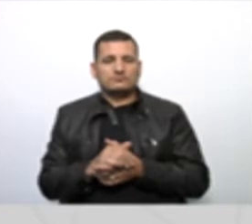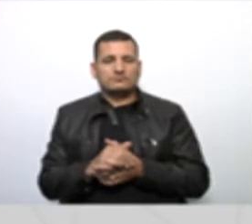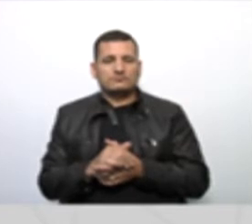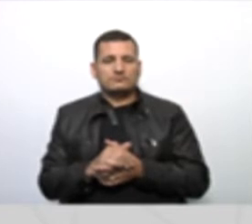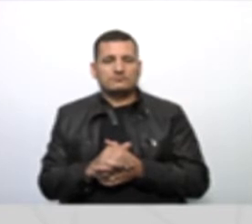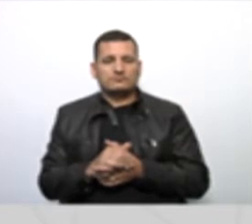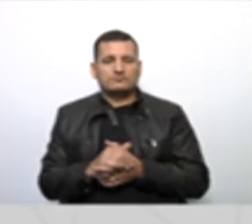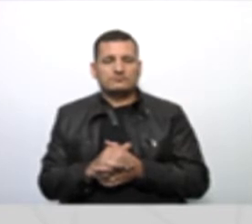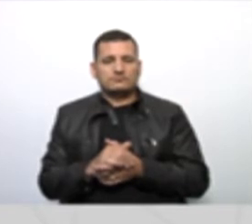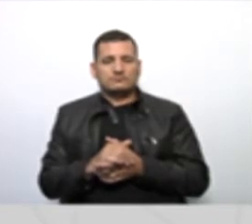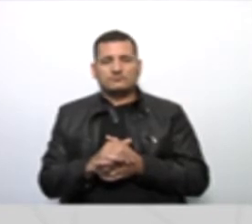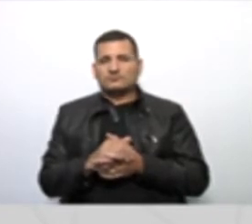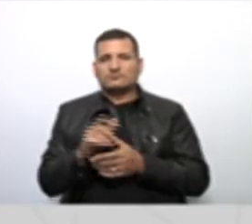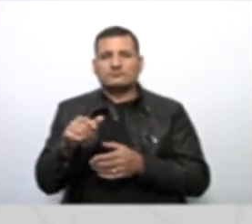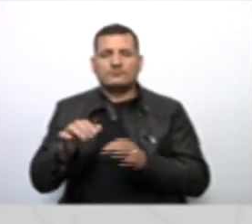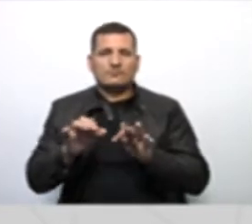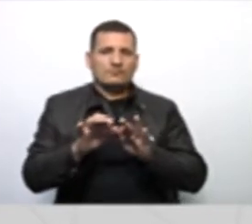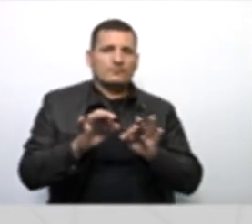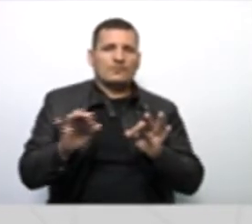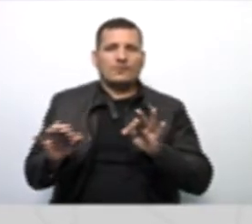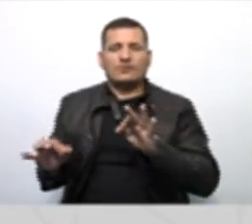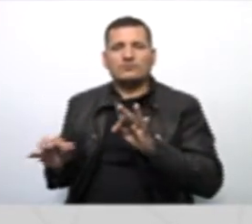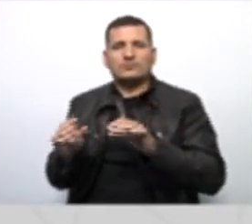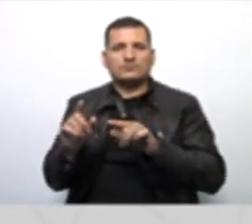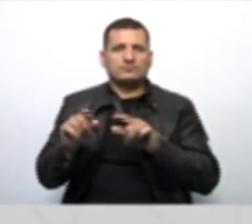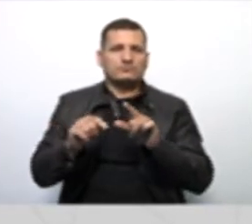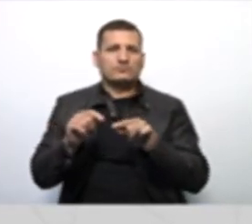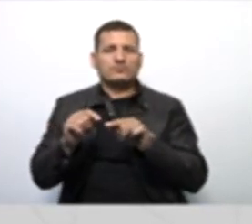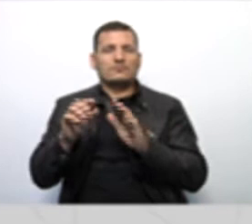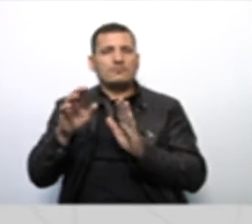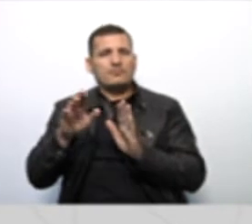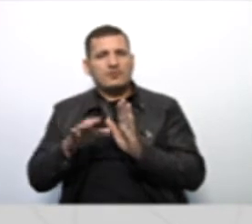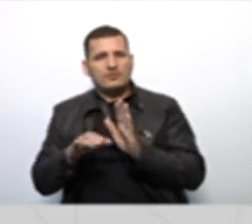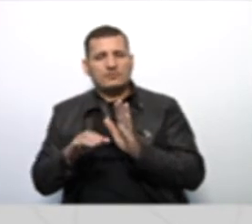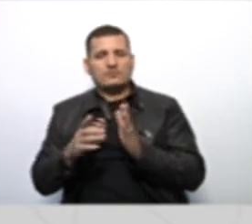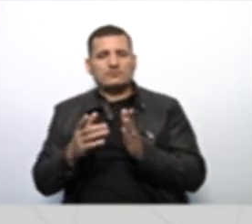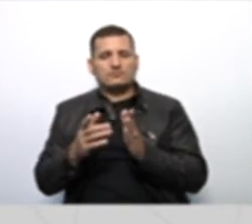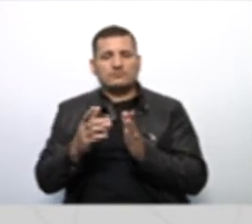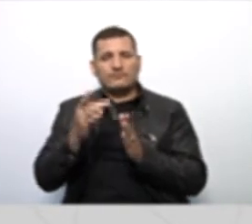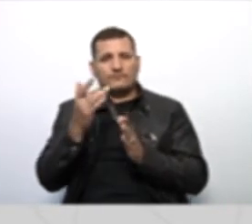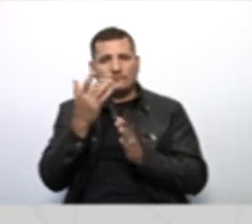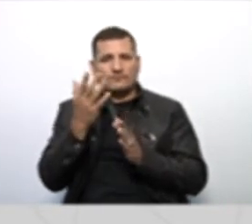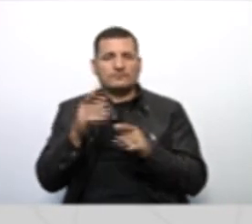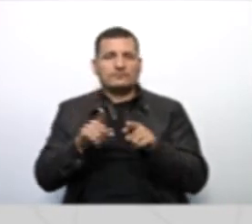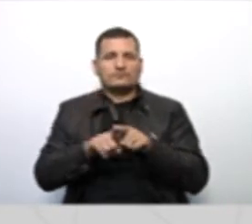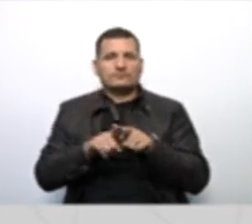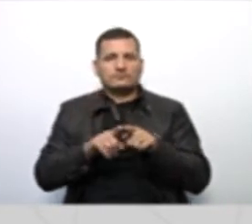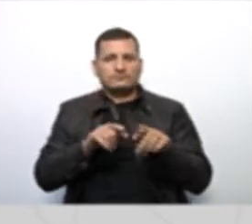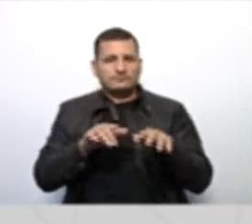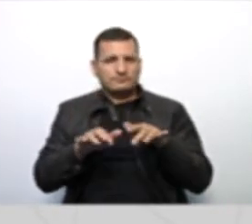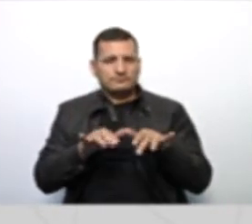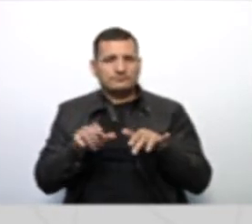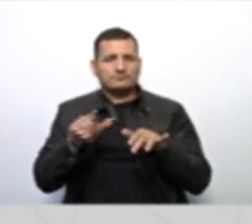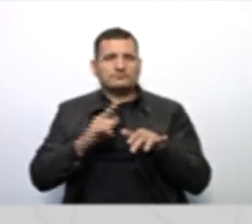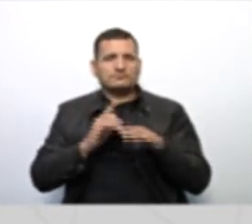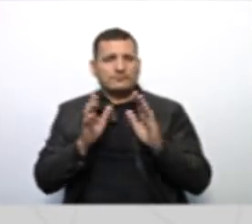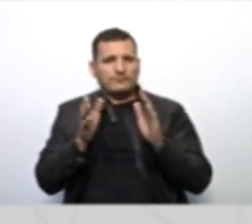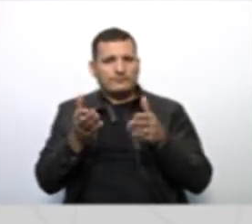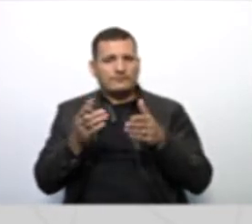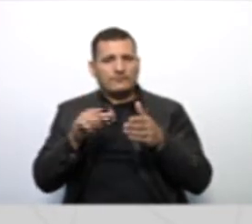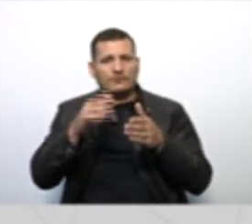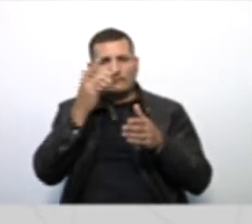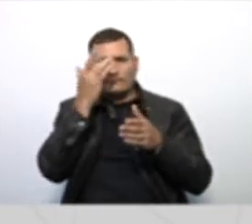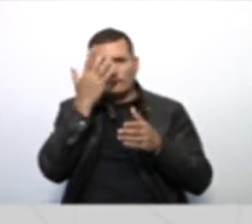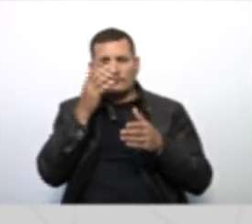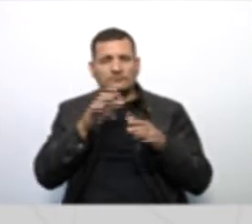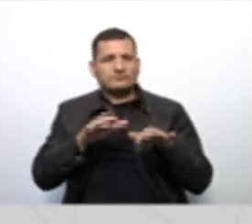Eles são excelentes opções para serem mais baratos e fácil de desenvolver. Então, ele já tem esse foco, eles são fáceis de